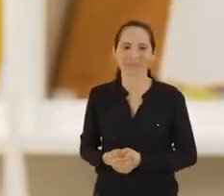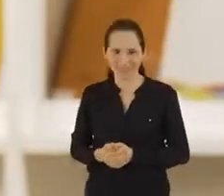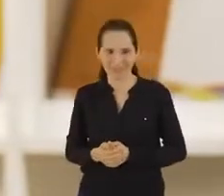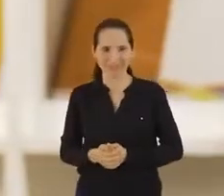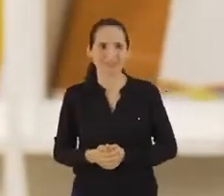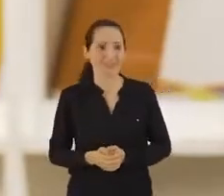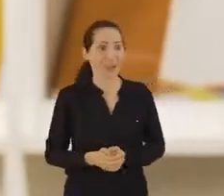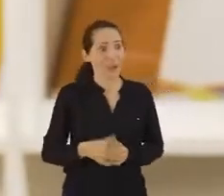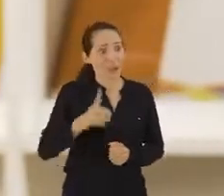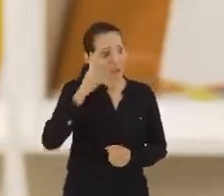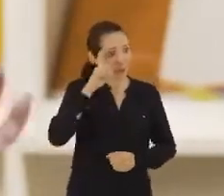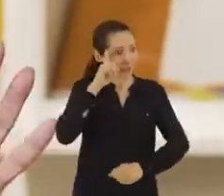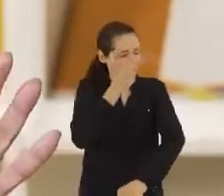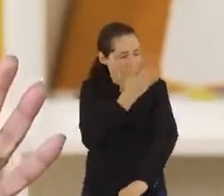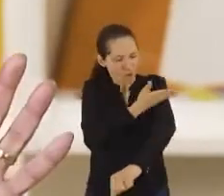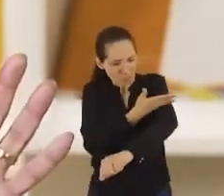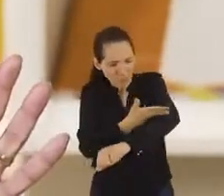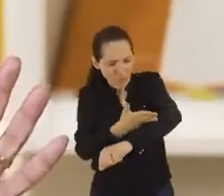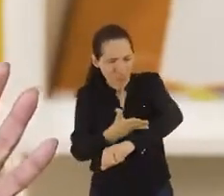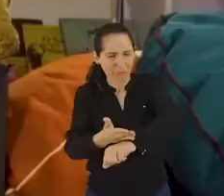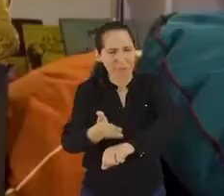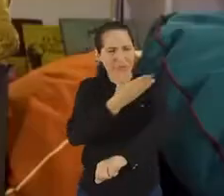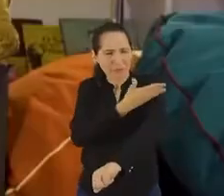pequeno ritual matinal.